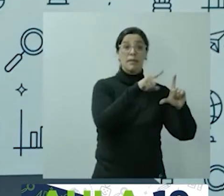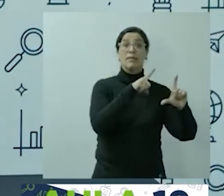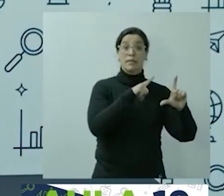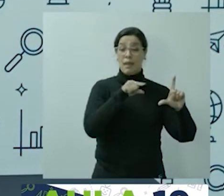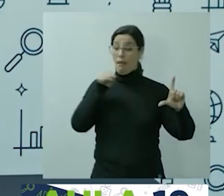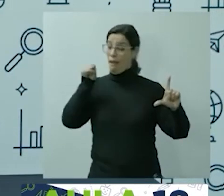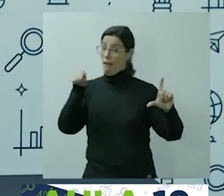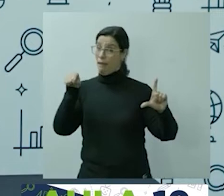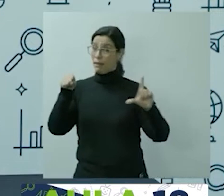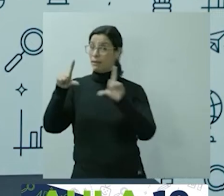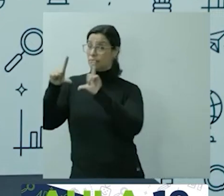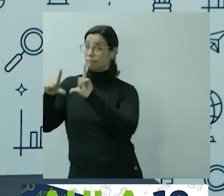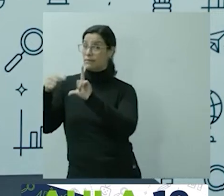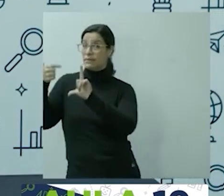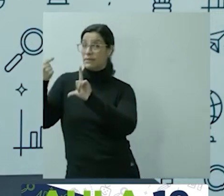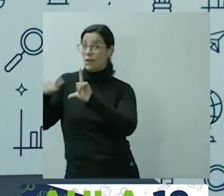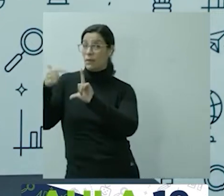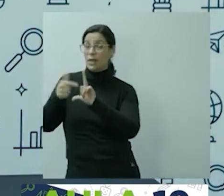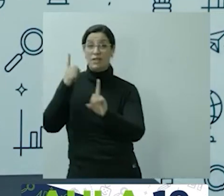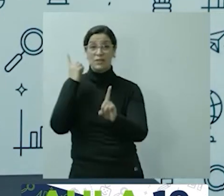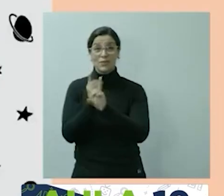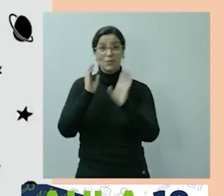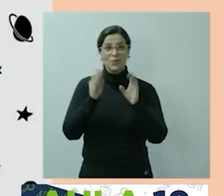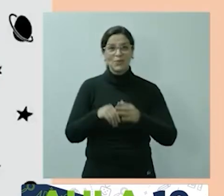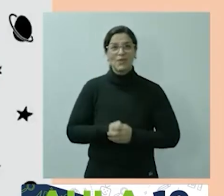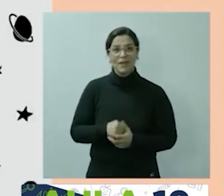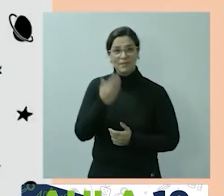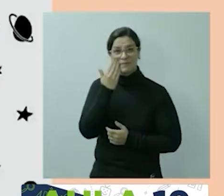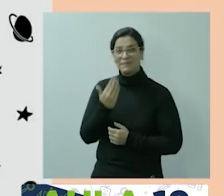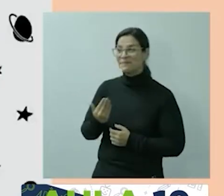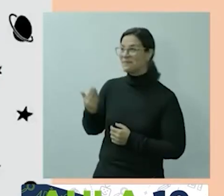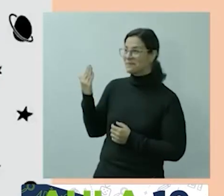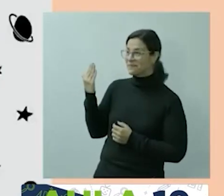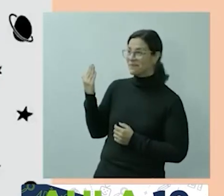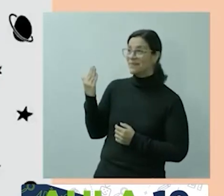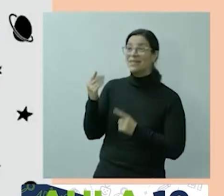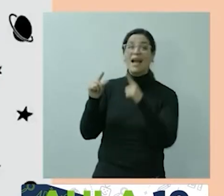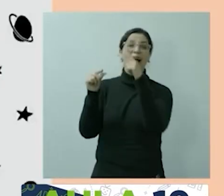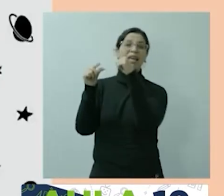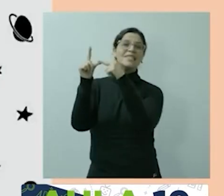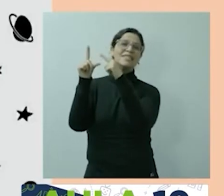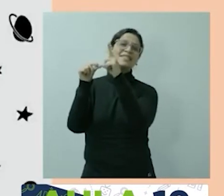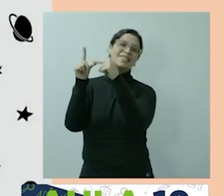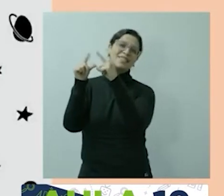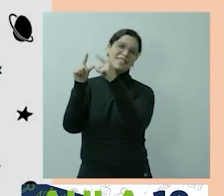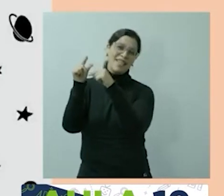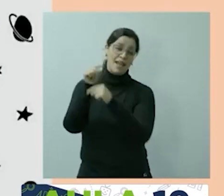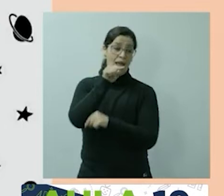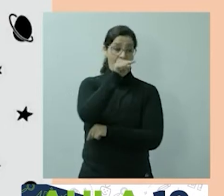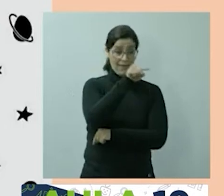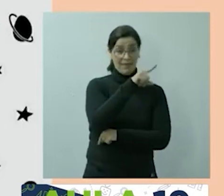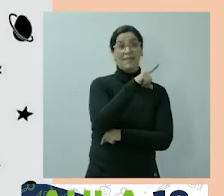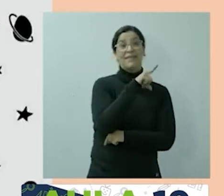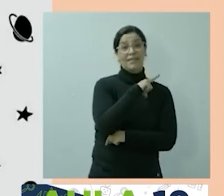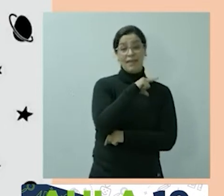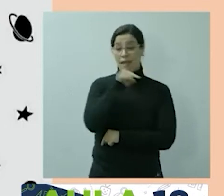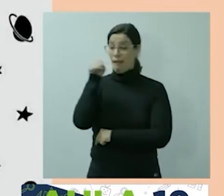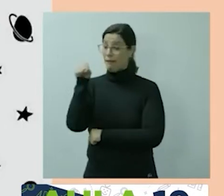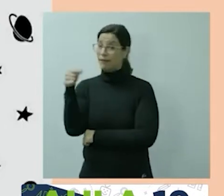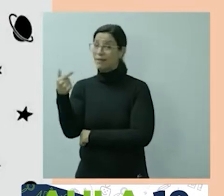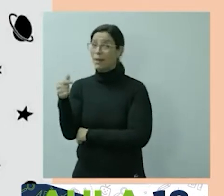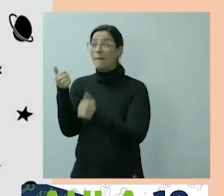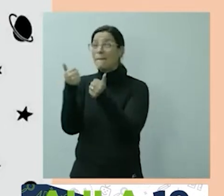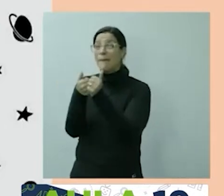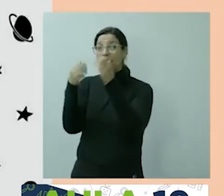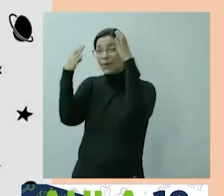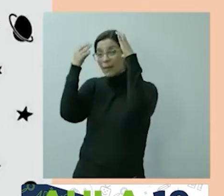e não tem no segundo. Descobriram? A estrela aqui, que está bem pertinho da cabeça